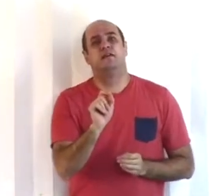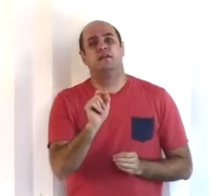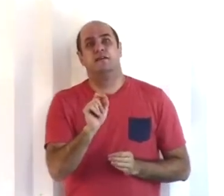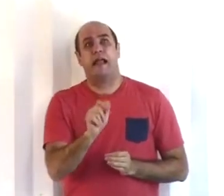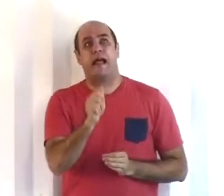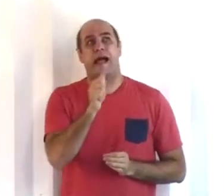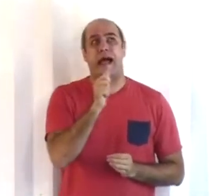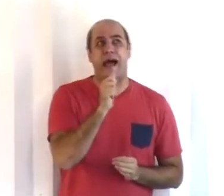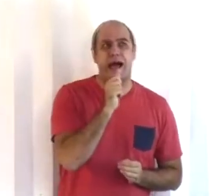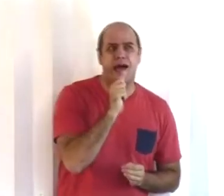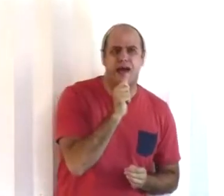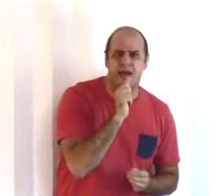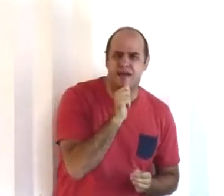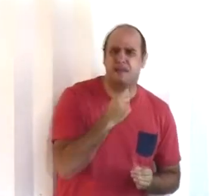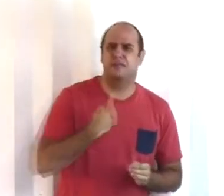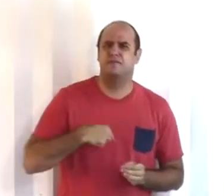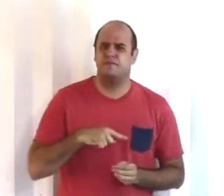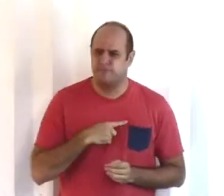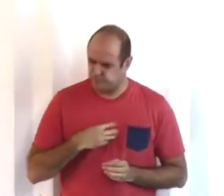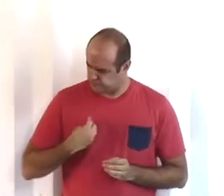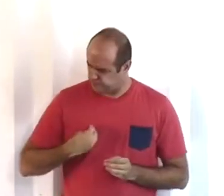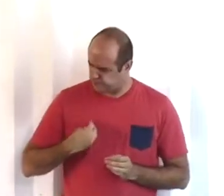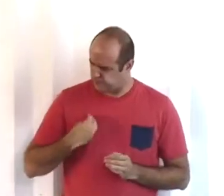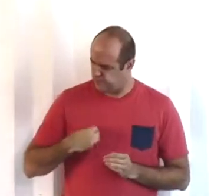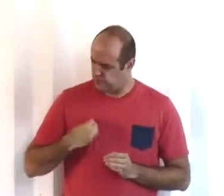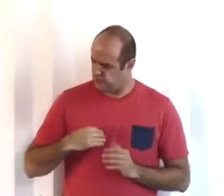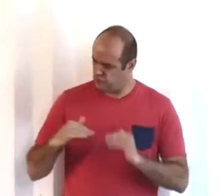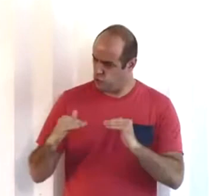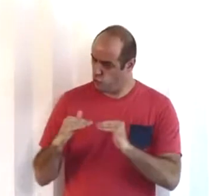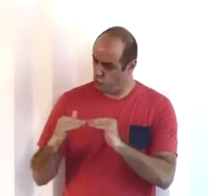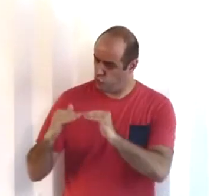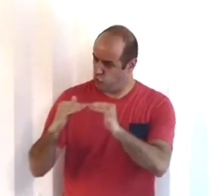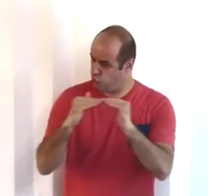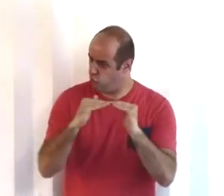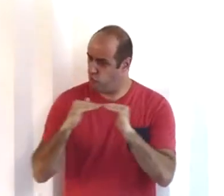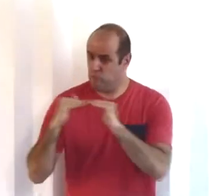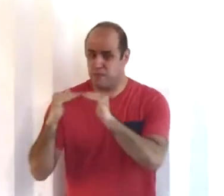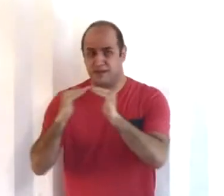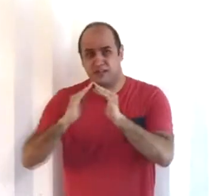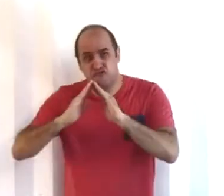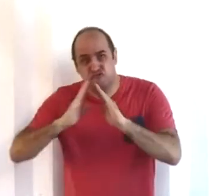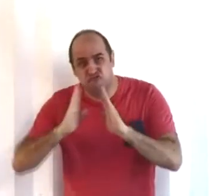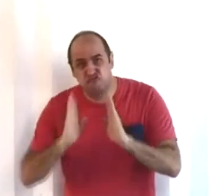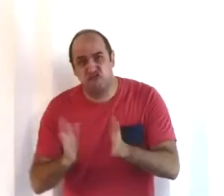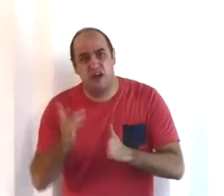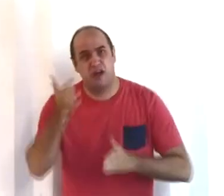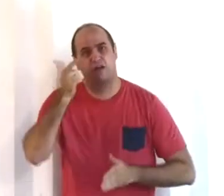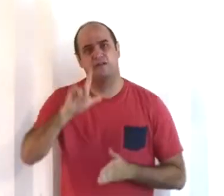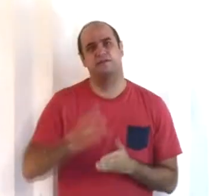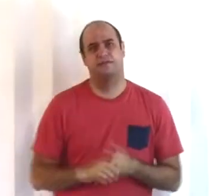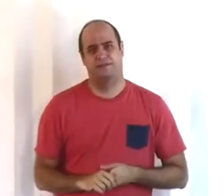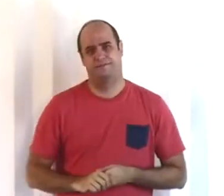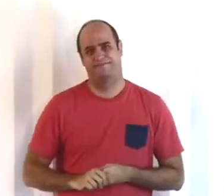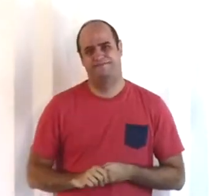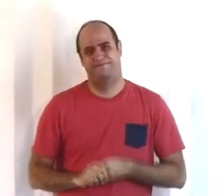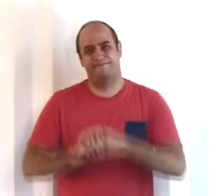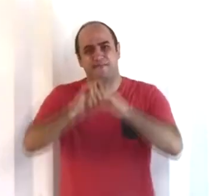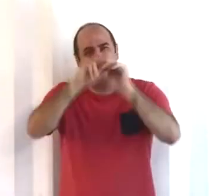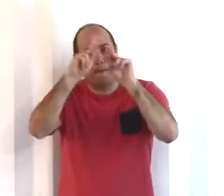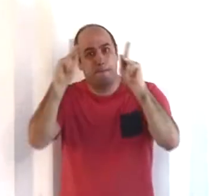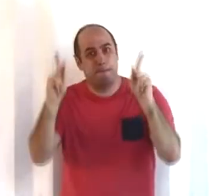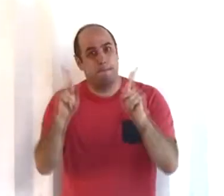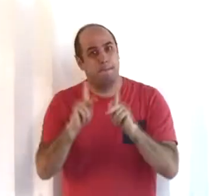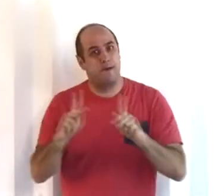todavia andemos de acordo com o que já alcançamos. Paz precisa ser feita, estabelecida